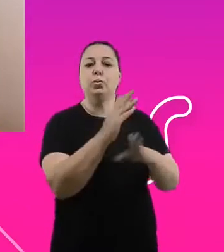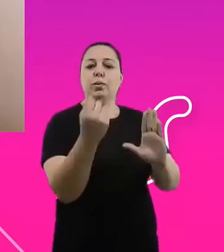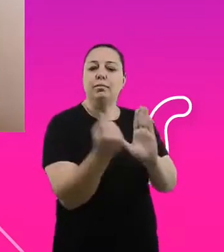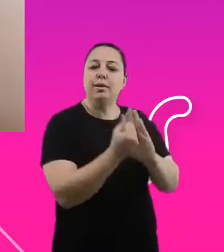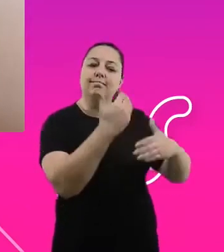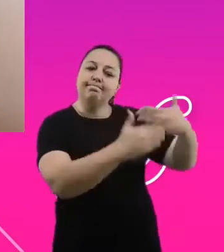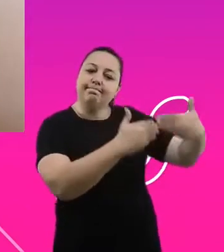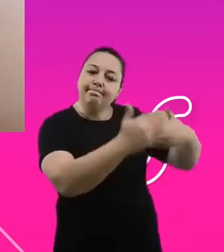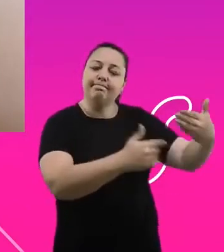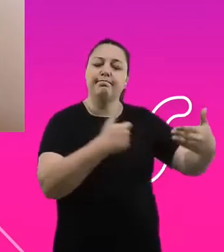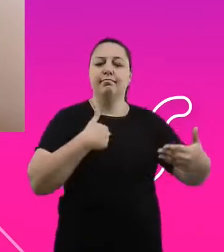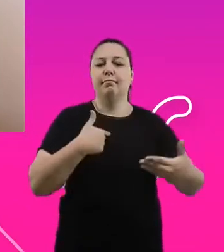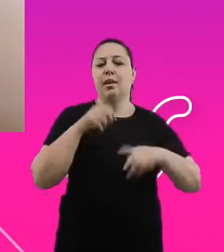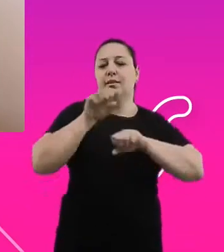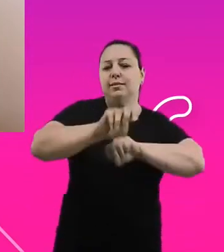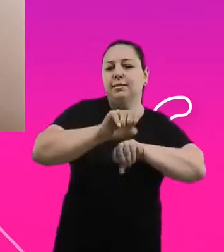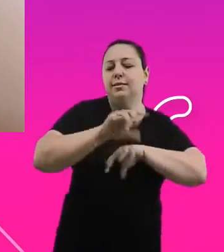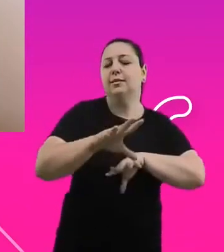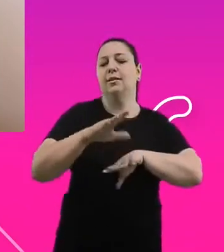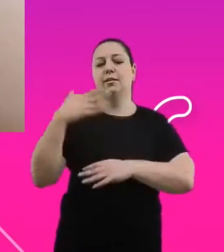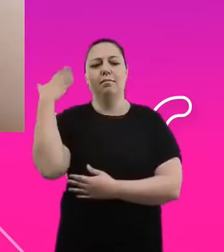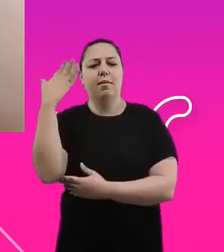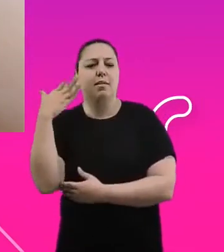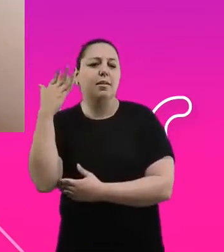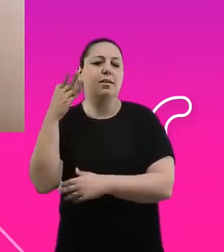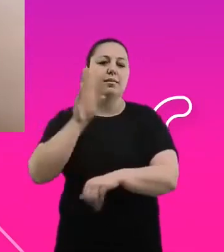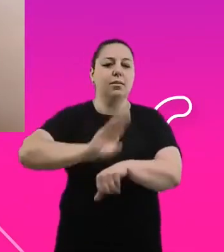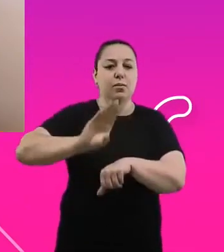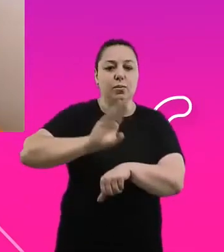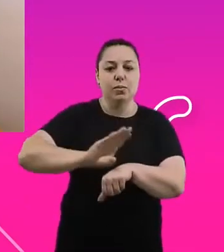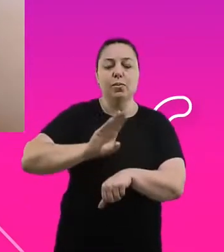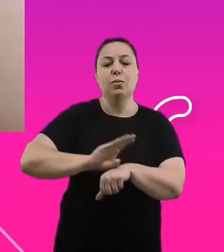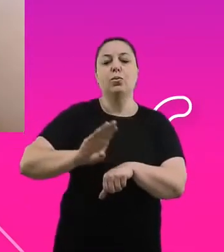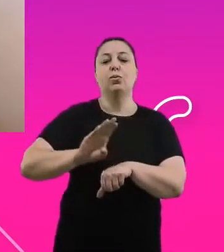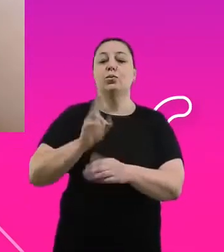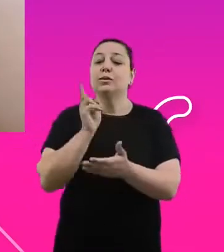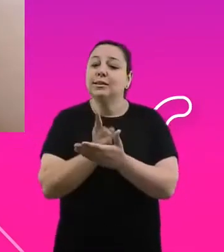palestras, cursos, uma série de coisas ligadas à sustentabilidade.